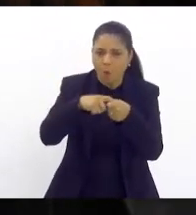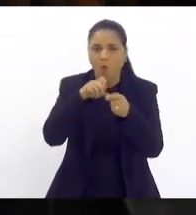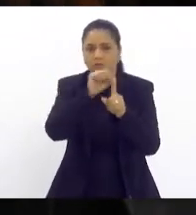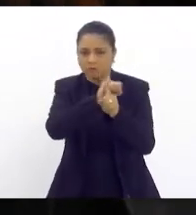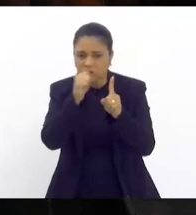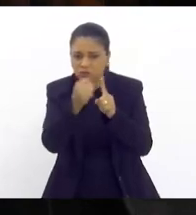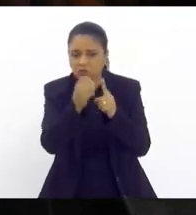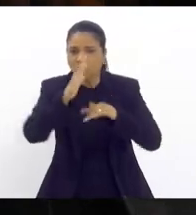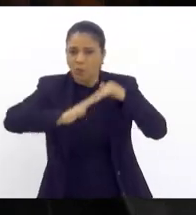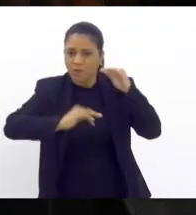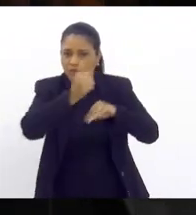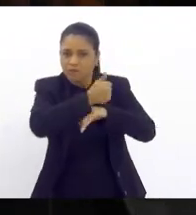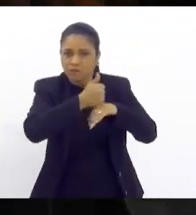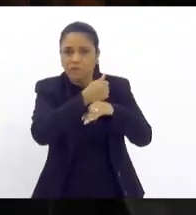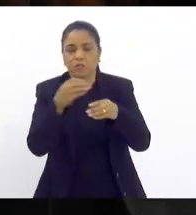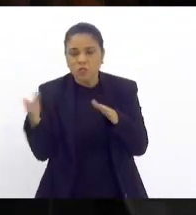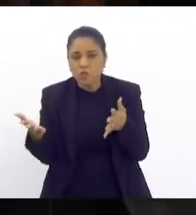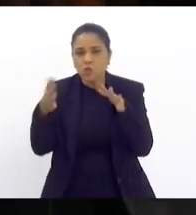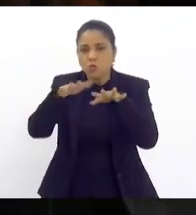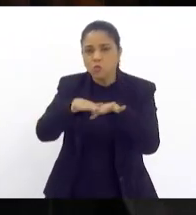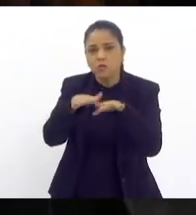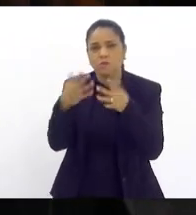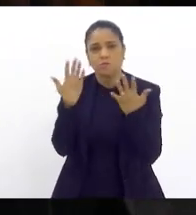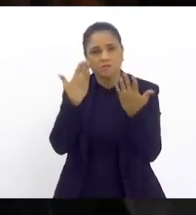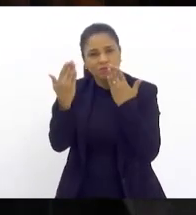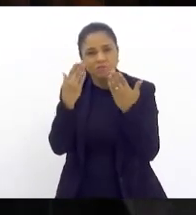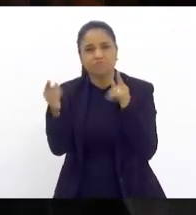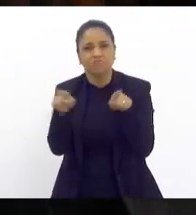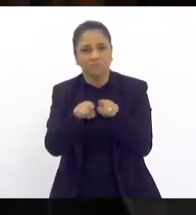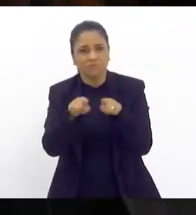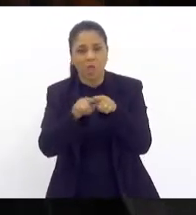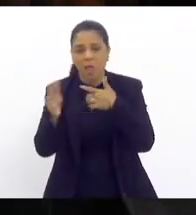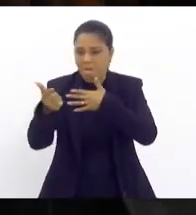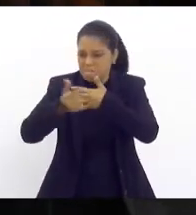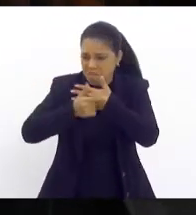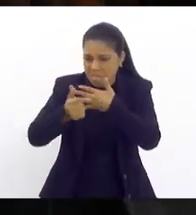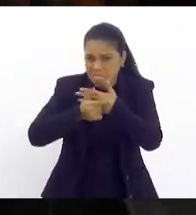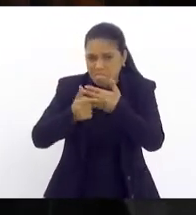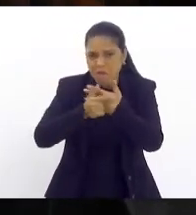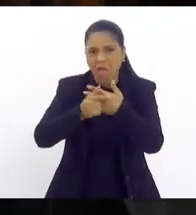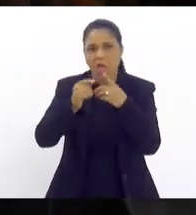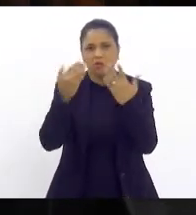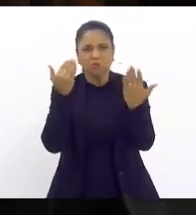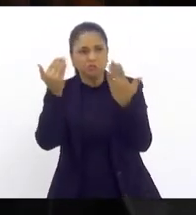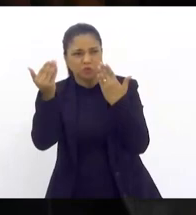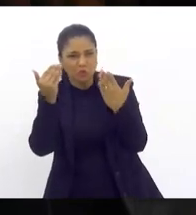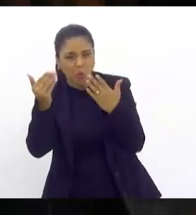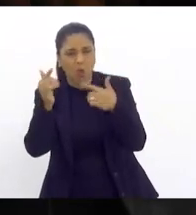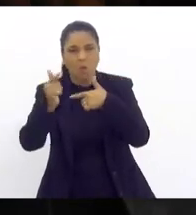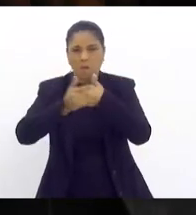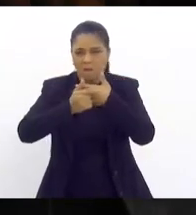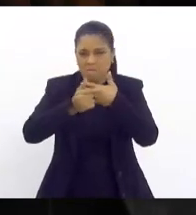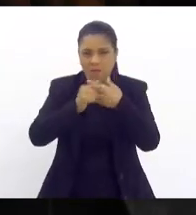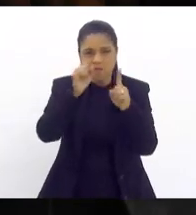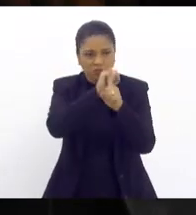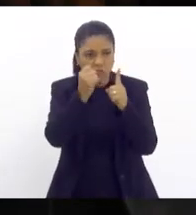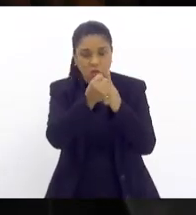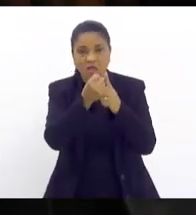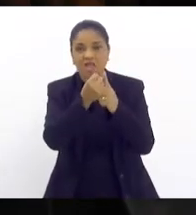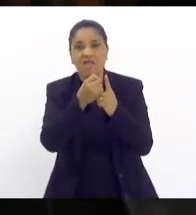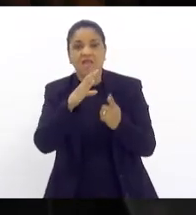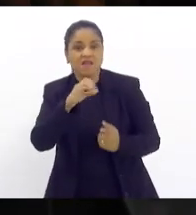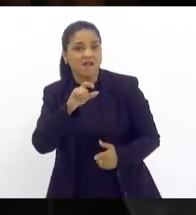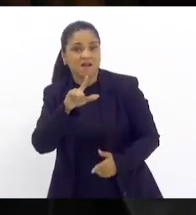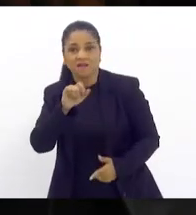incluam os psicólogos não é papel da psicóloga escolar do psicólogo escolar clinicar na